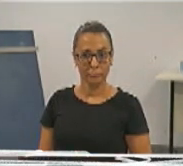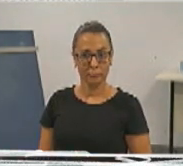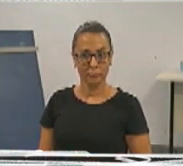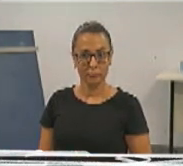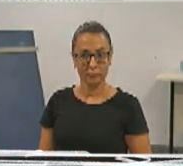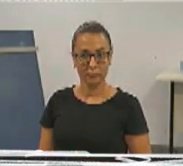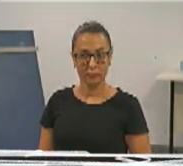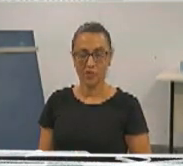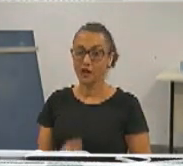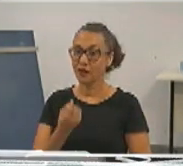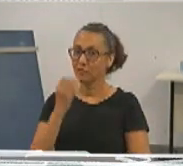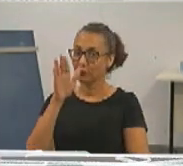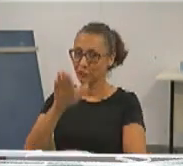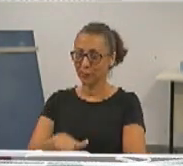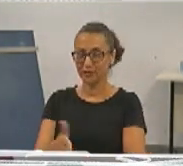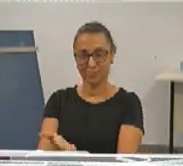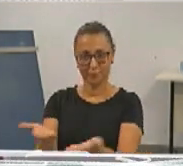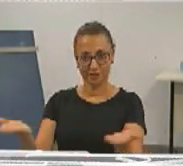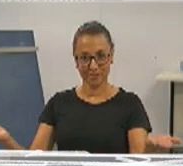Boa tarde a todos.